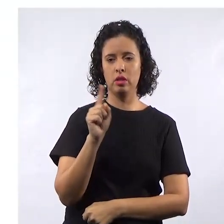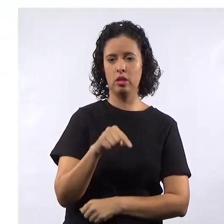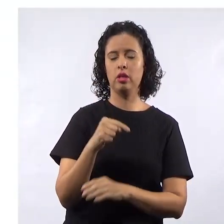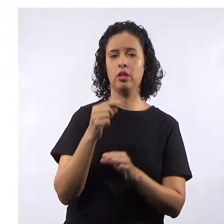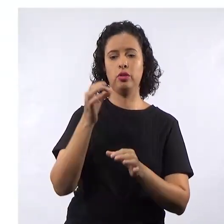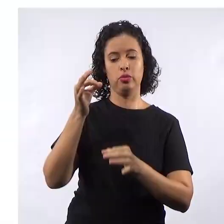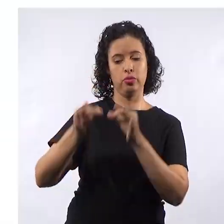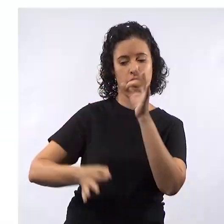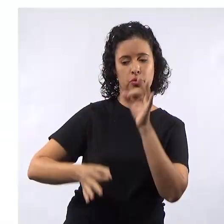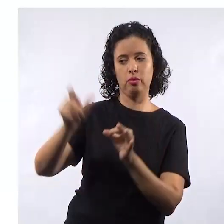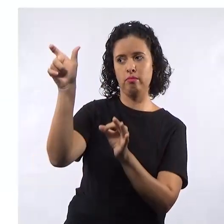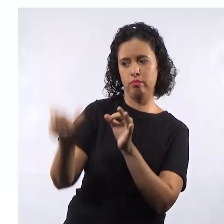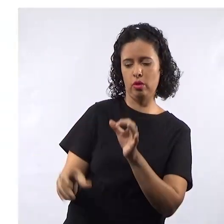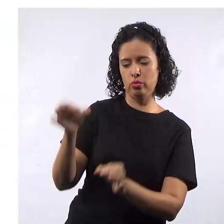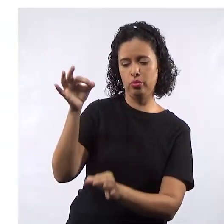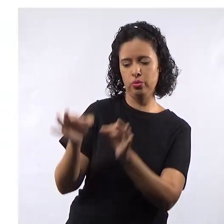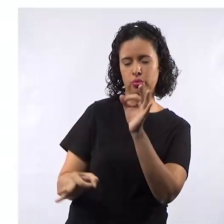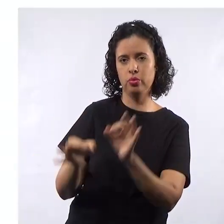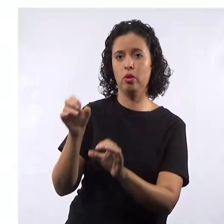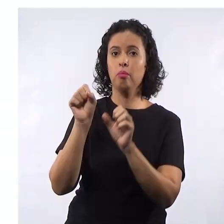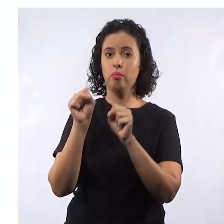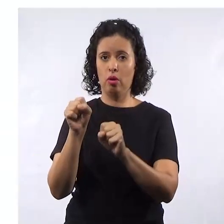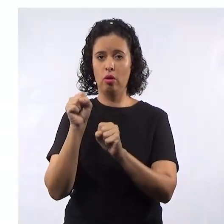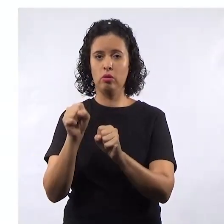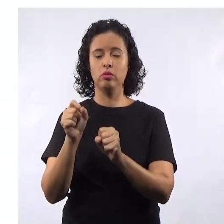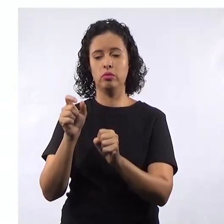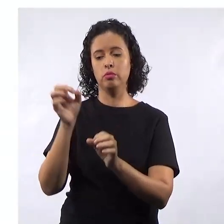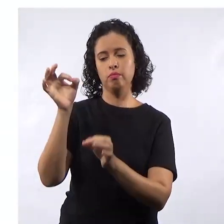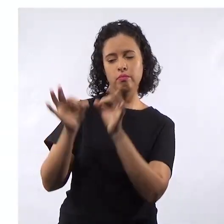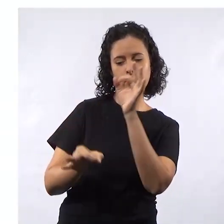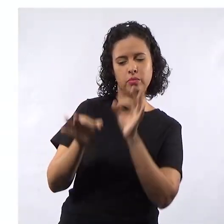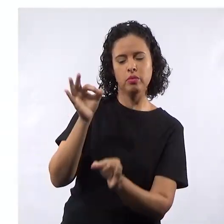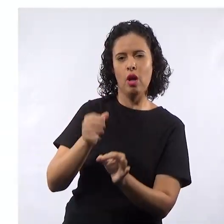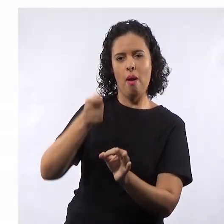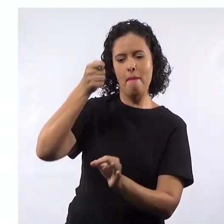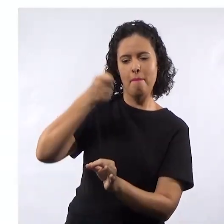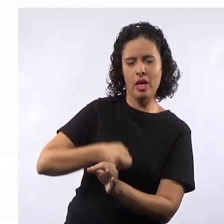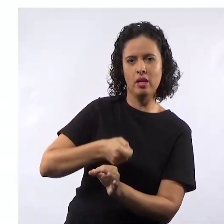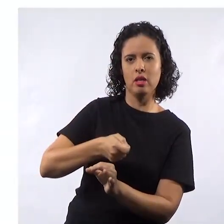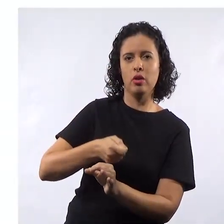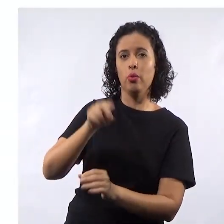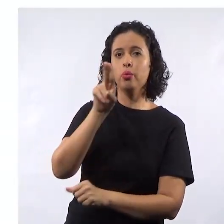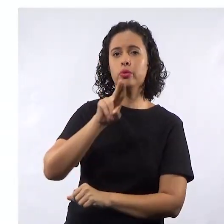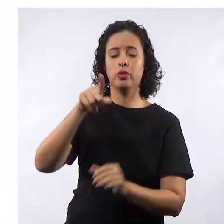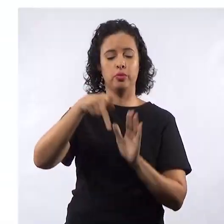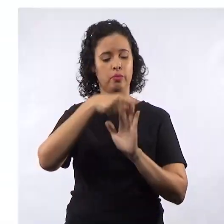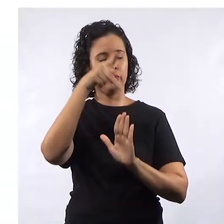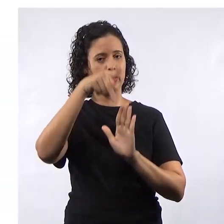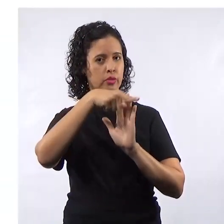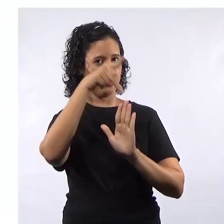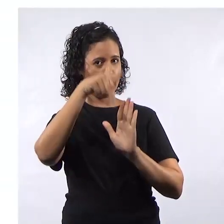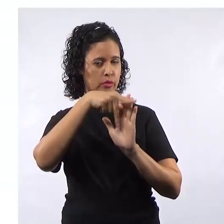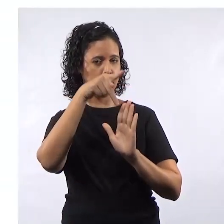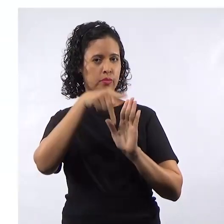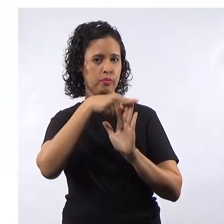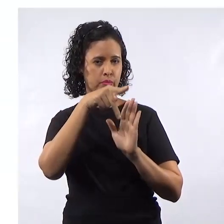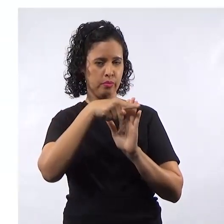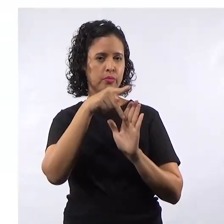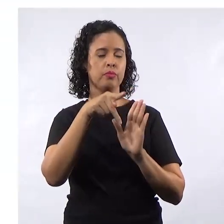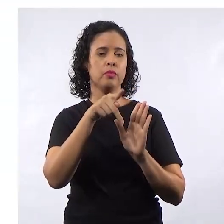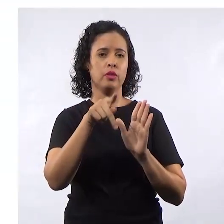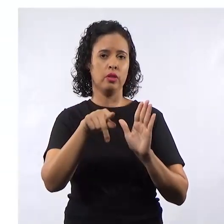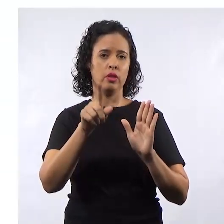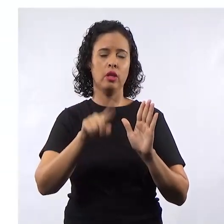magistrados, juízes, né, eles podem estar aí julgando uma situação, aplicando um princípio. A partir de um princípio geral do